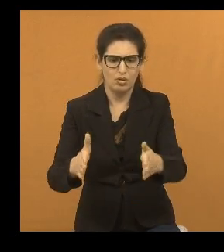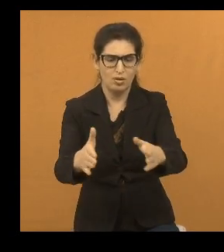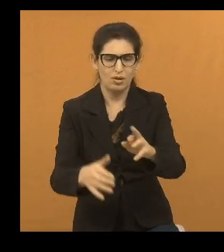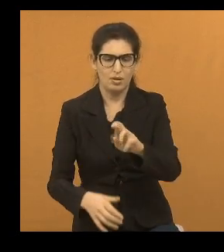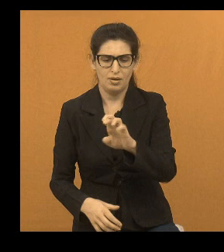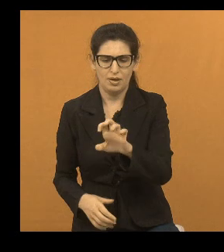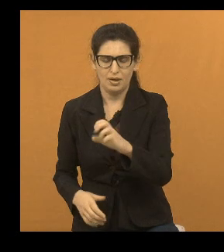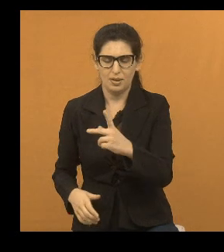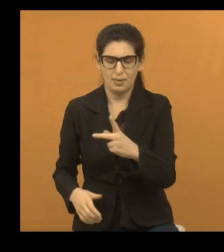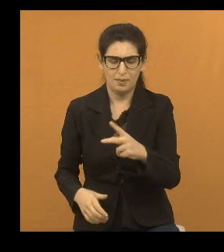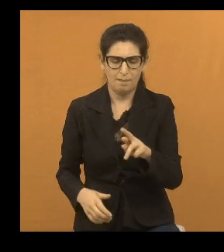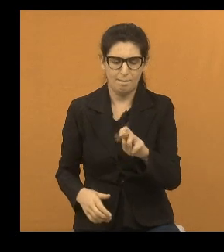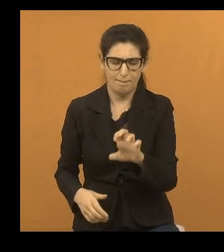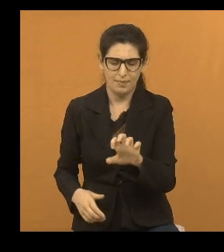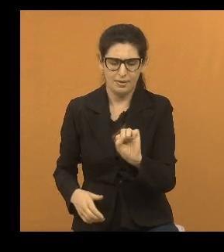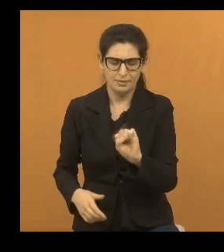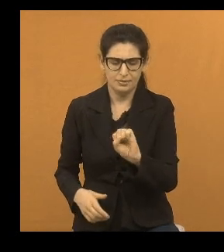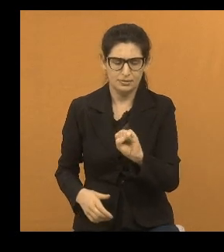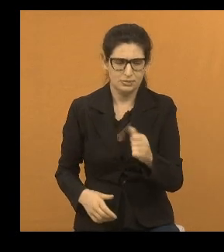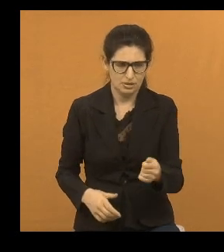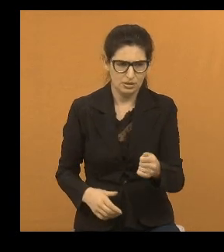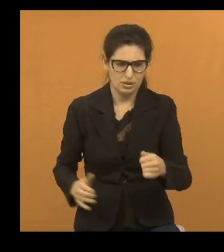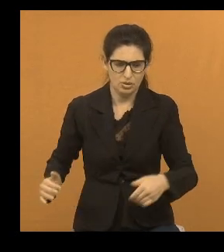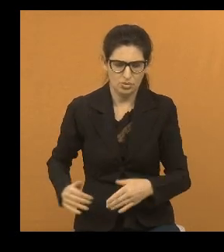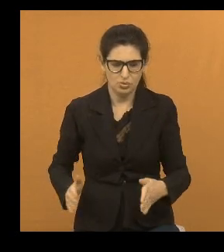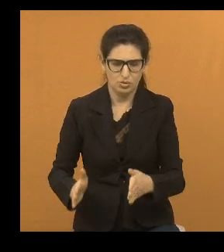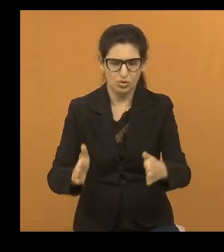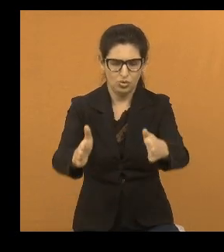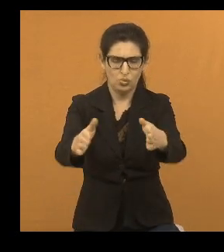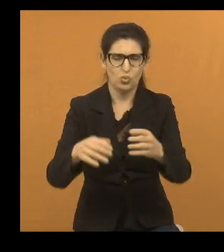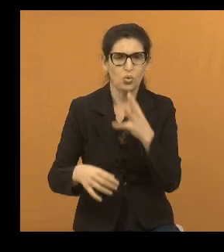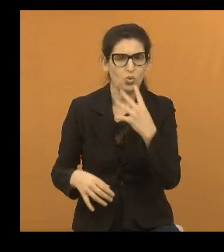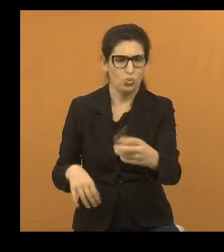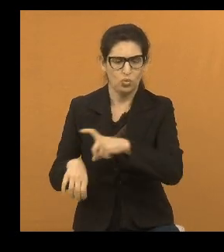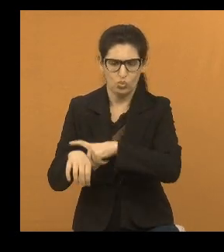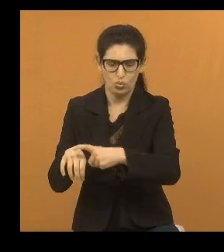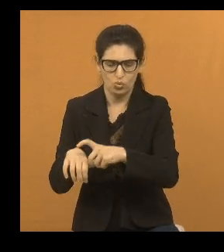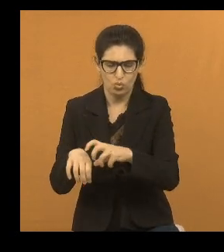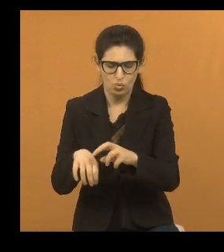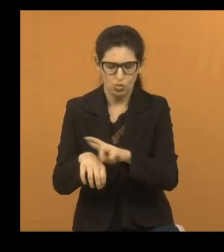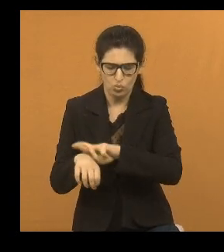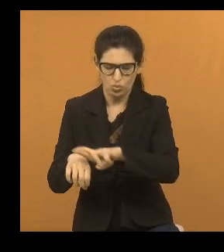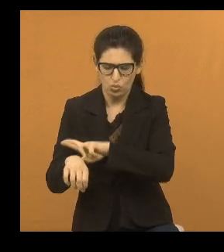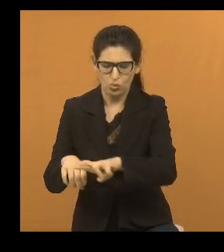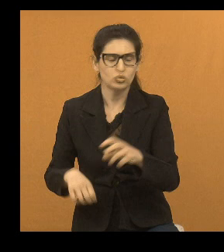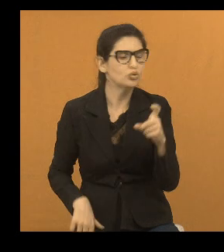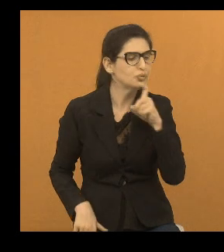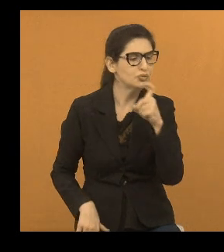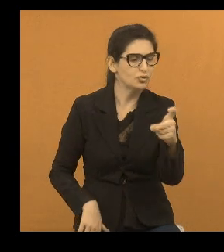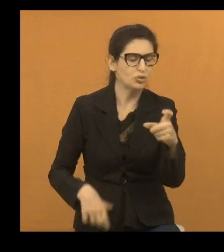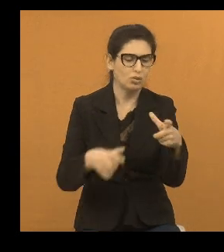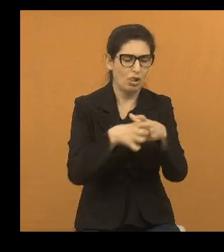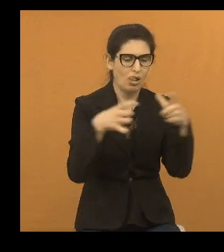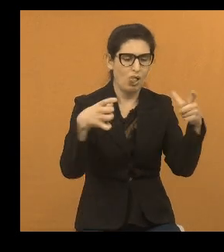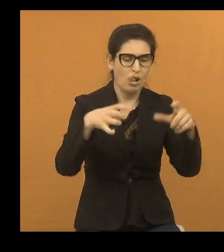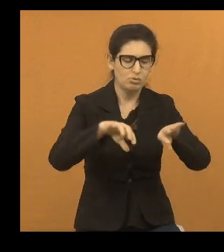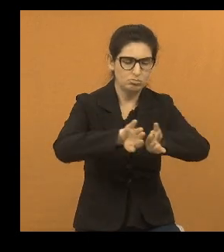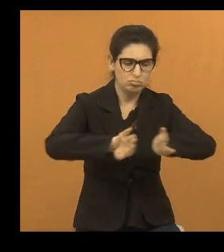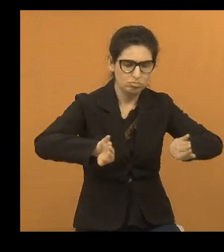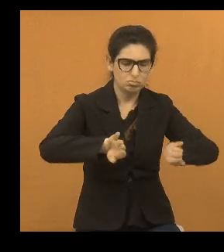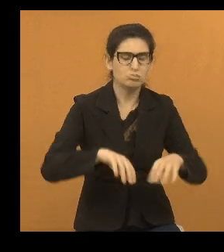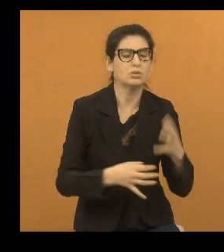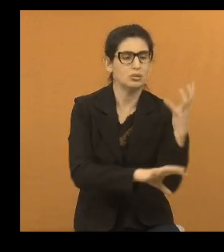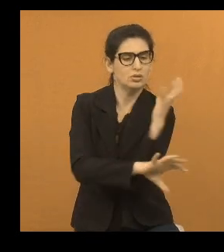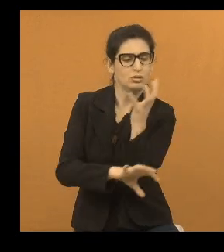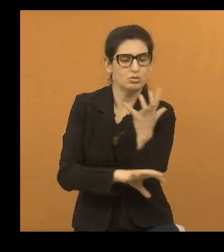que é a indústria consolidada já, e a área verde, que é a macrozona de interesse